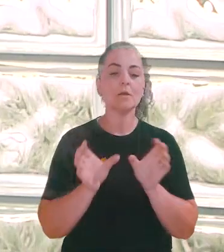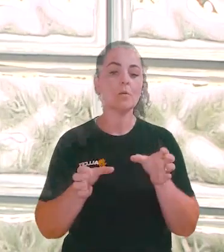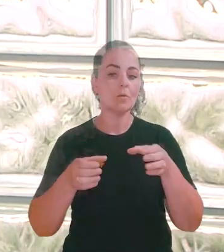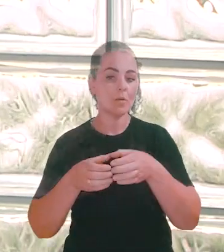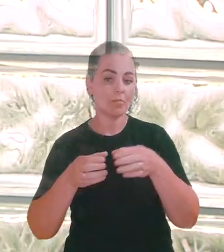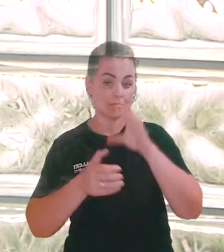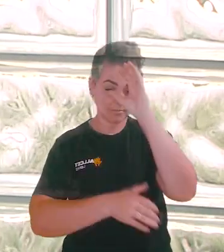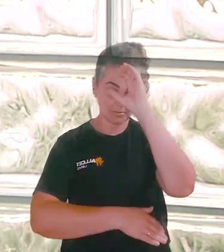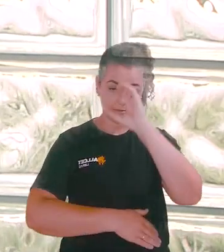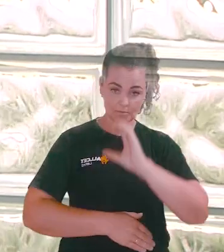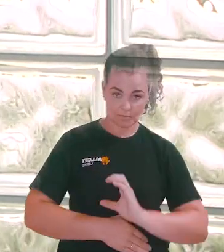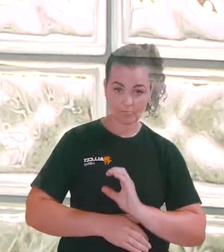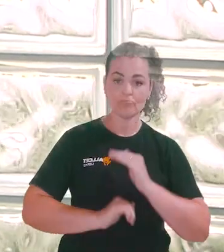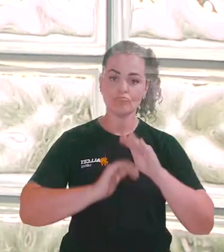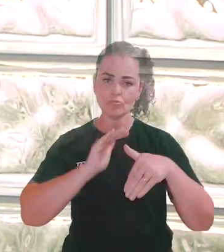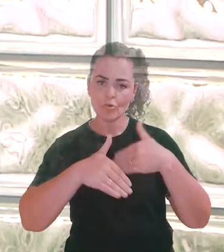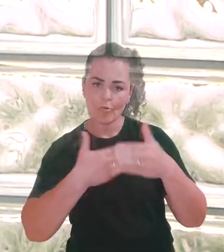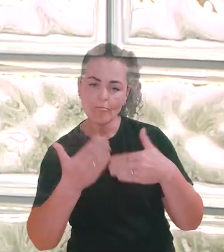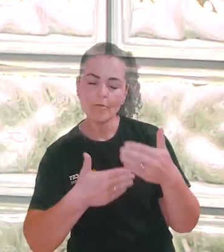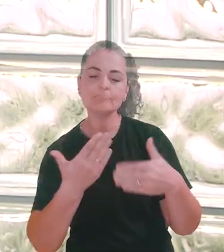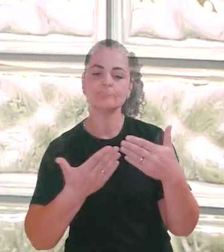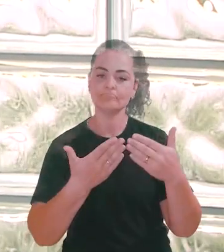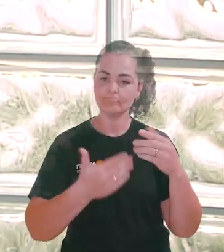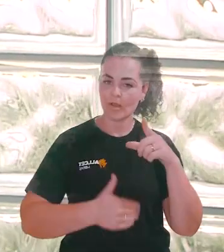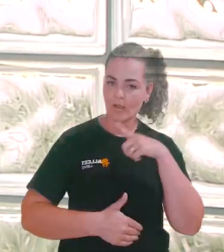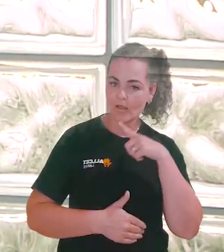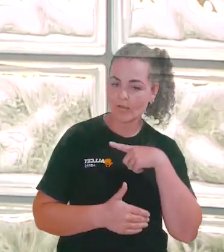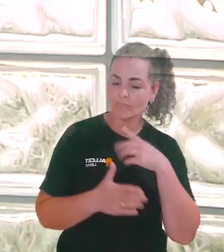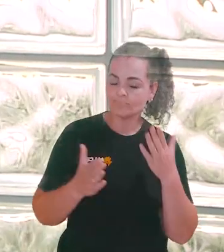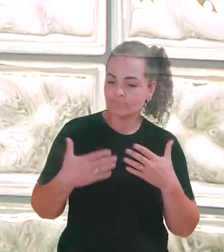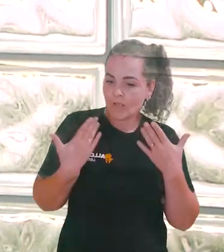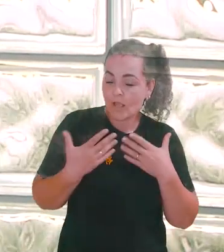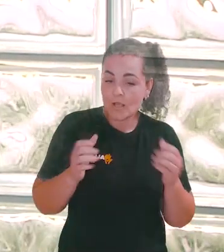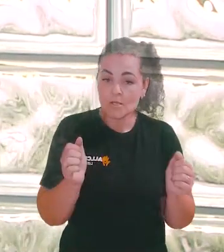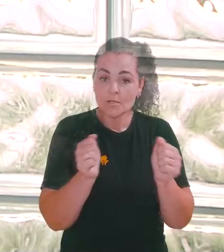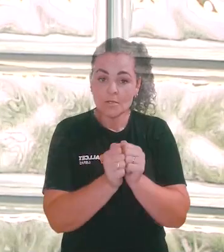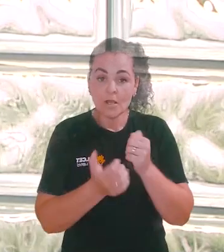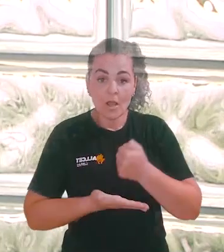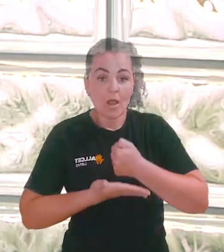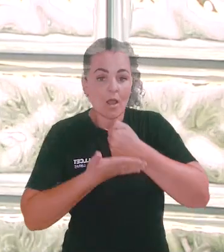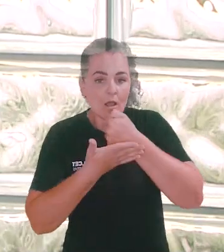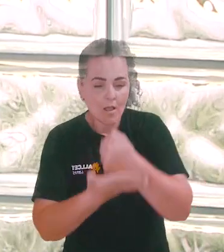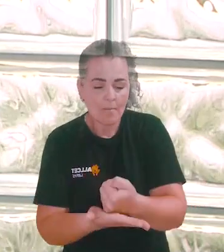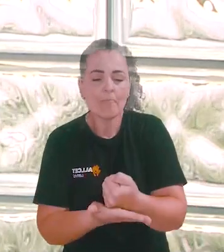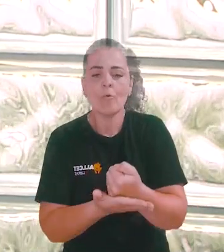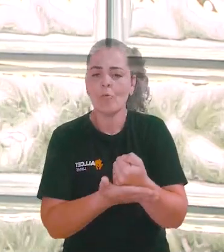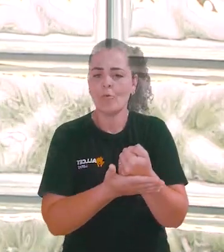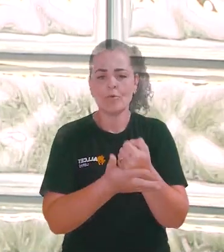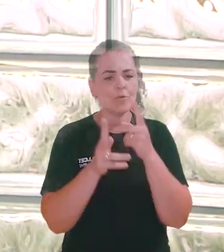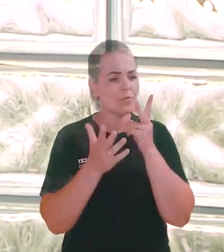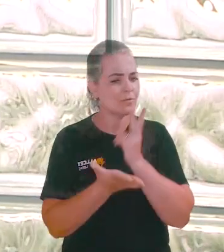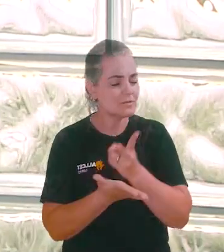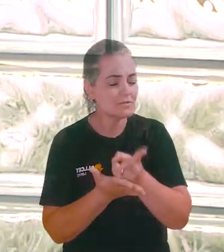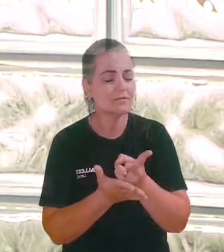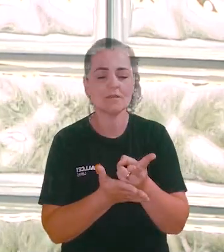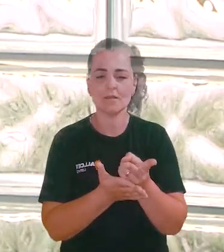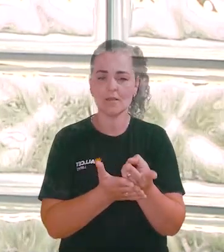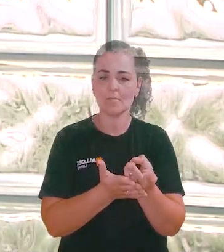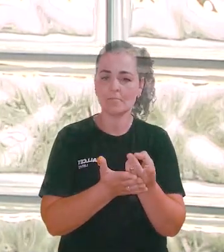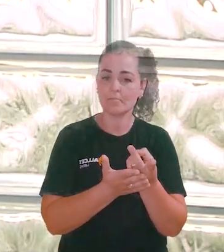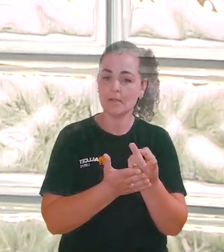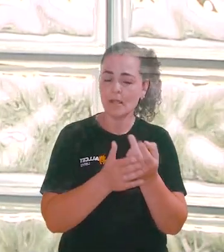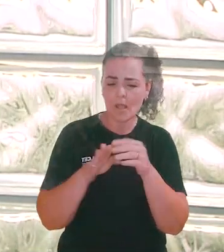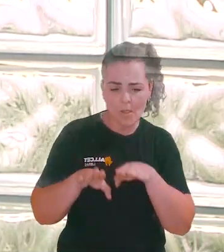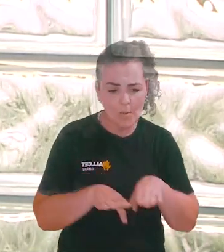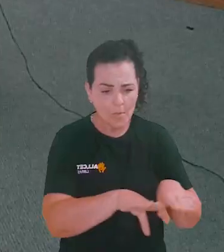organizações cívicas desenvolve nelas o espírito de cooperação e o senso de responsabilidade comum para com os